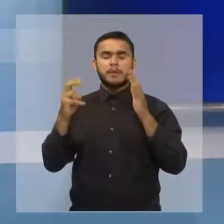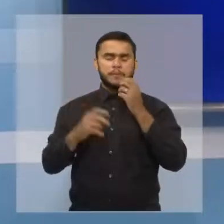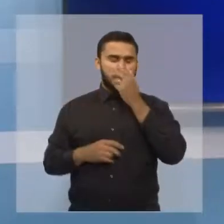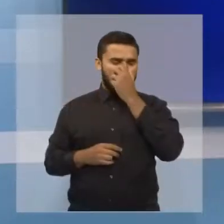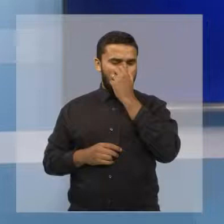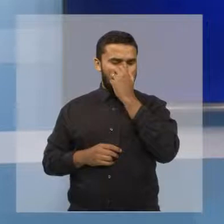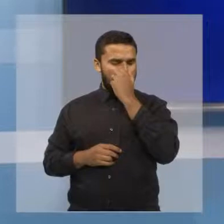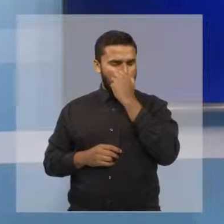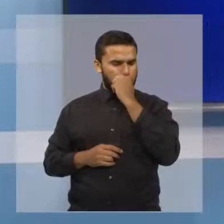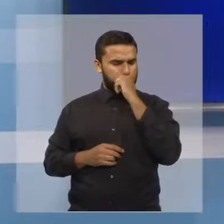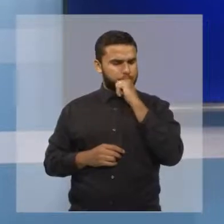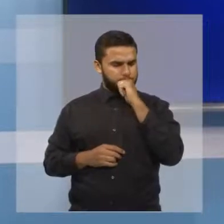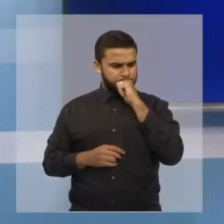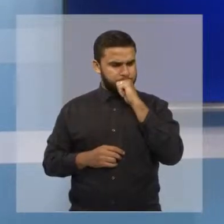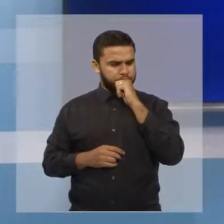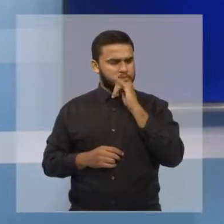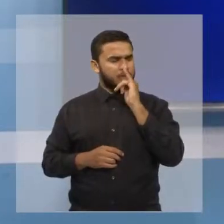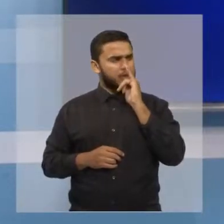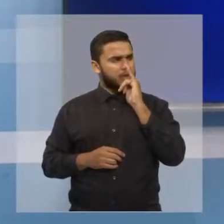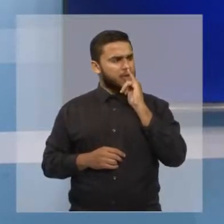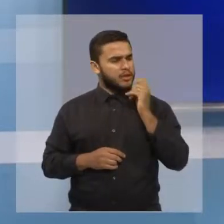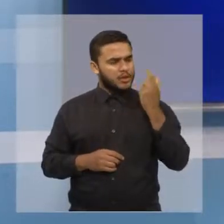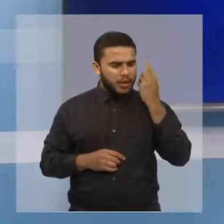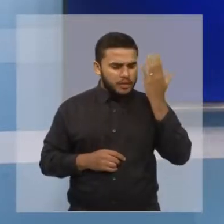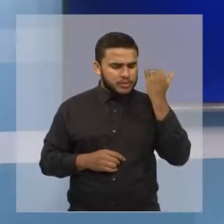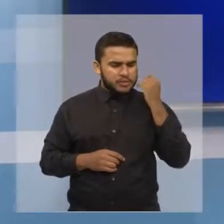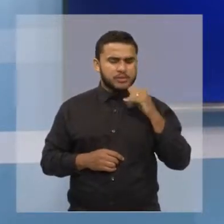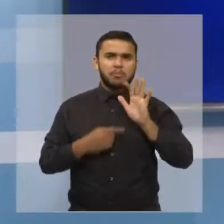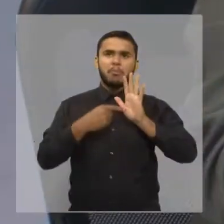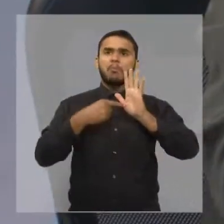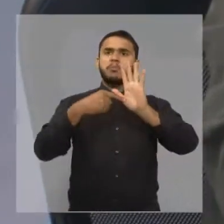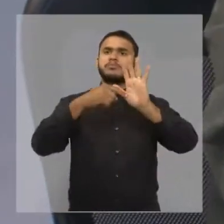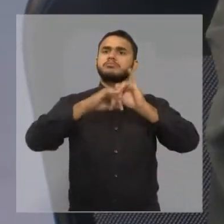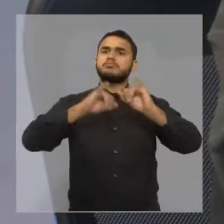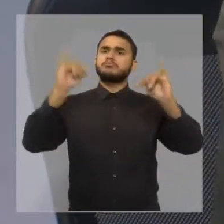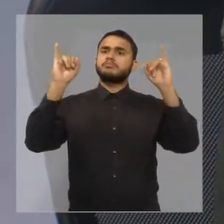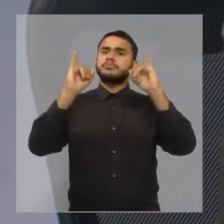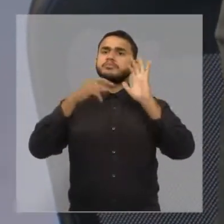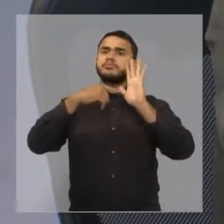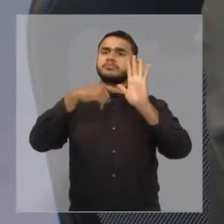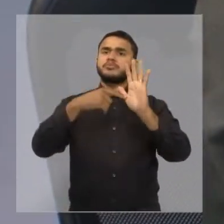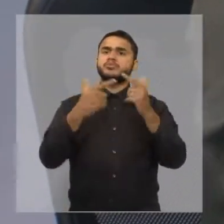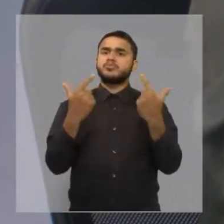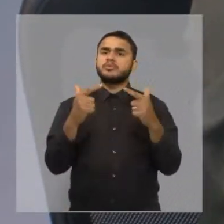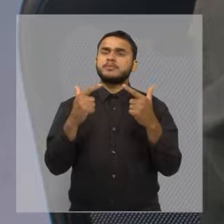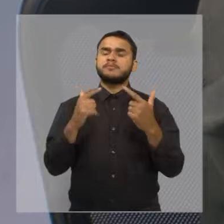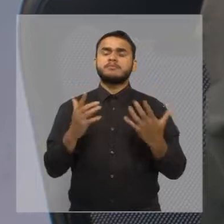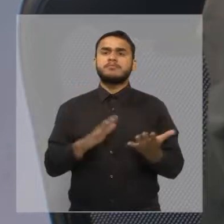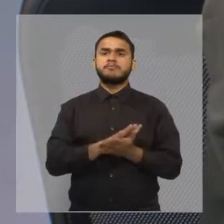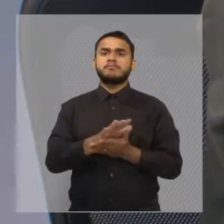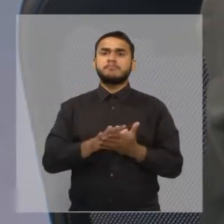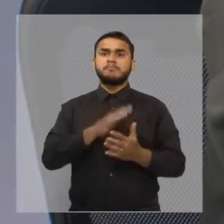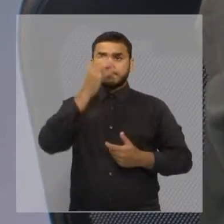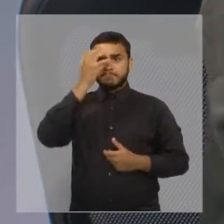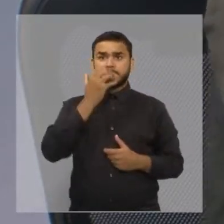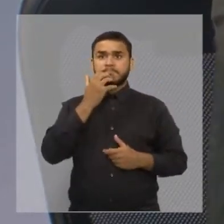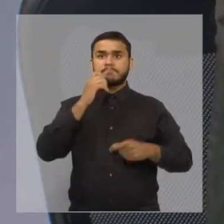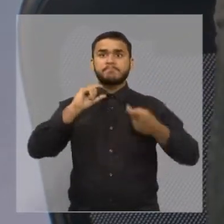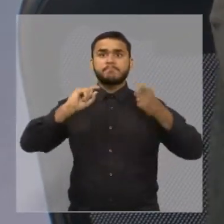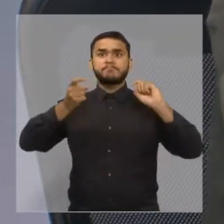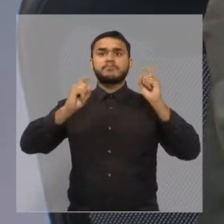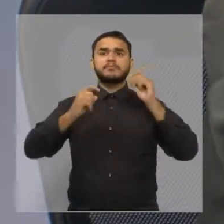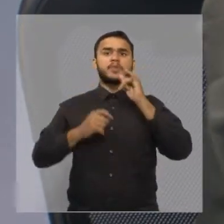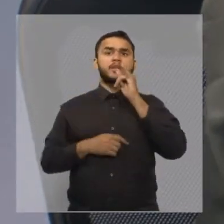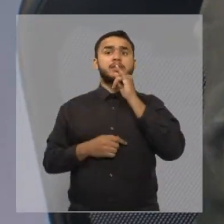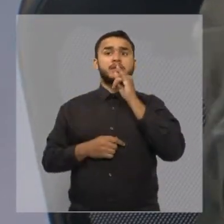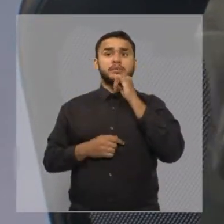casa. Agora, essas notícias, elas não chegam, né, a público, quer dizer, não há uma discussão séria sobre isso, né? Se a gente pensa em